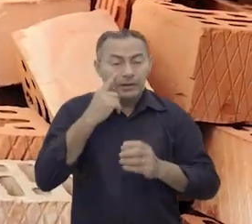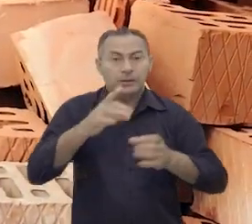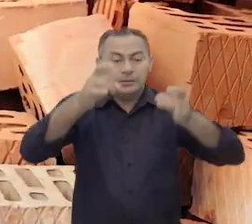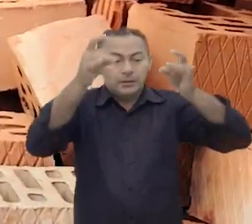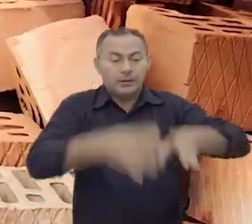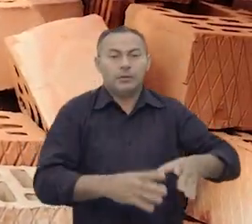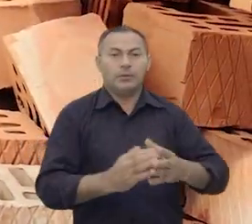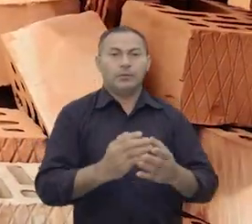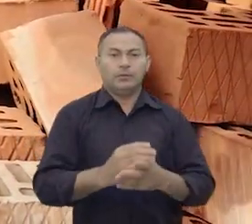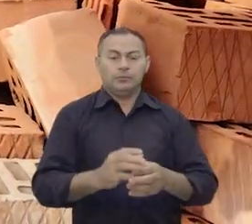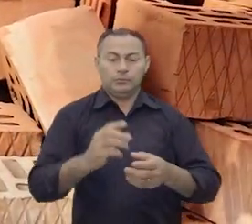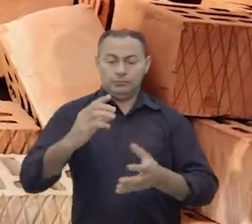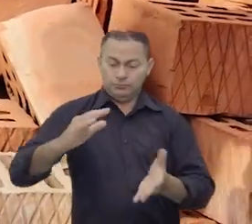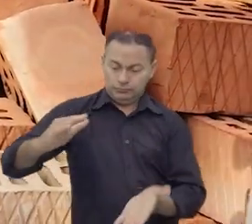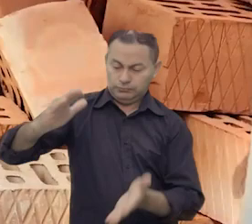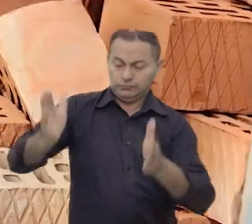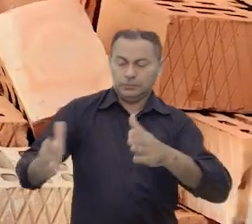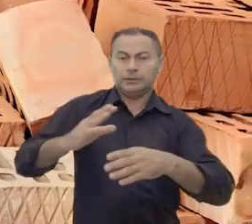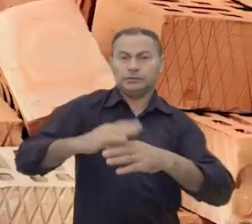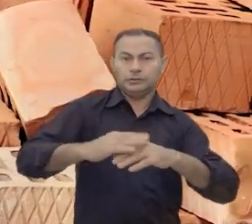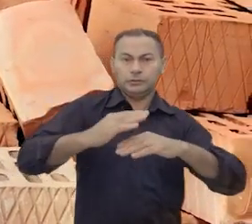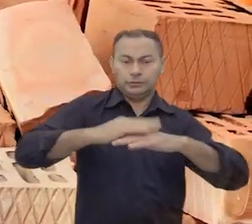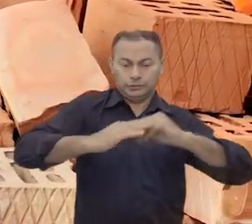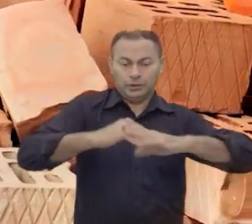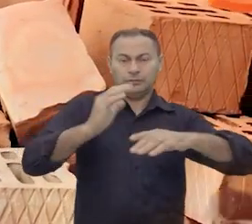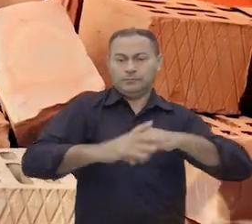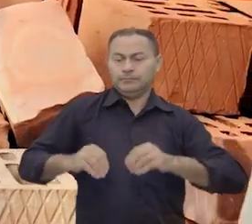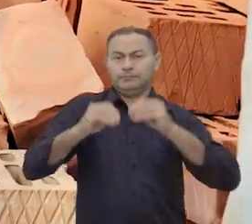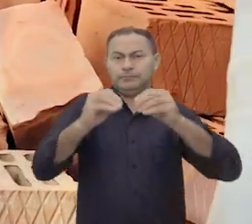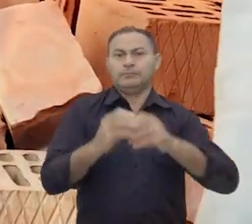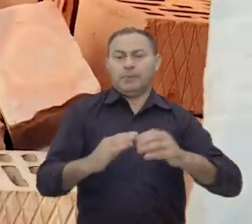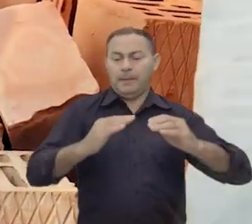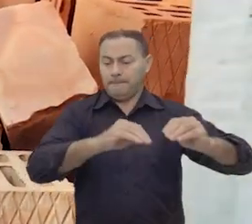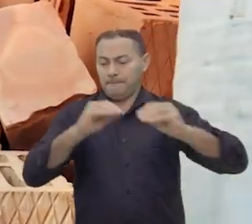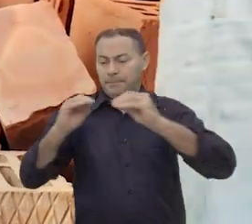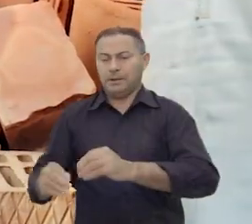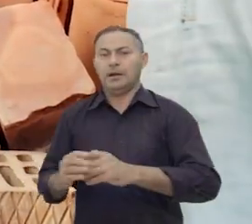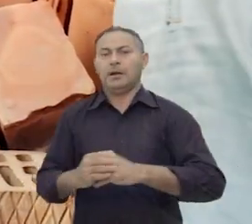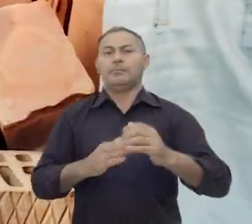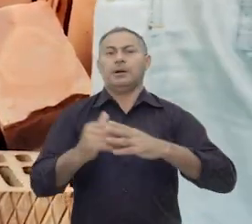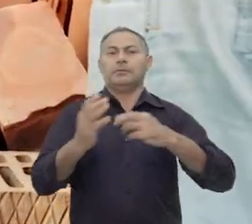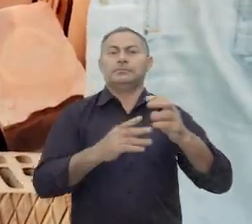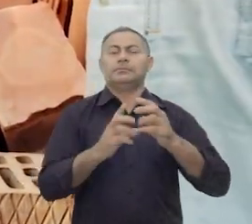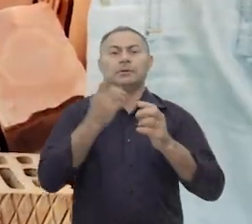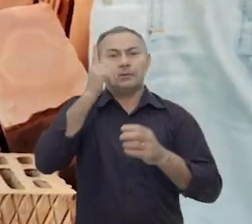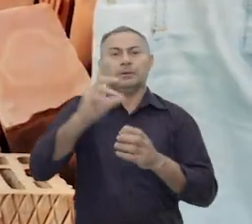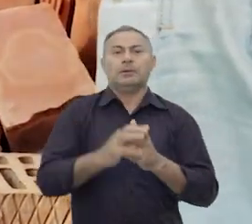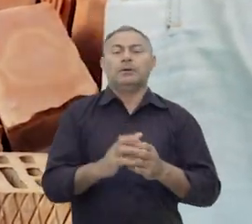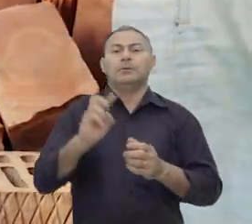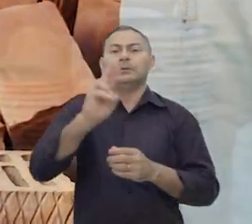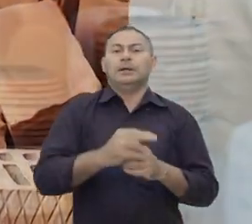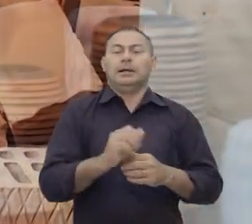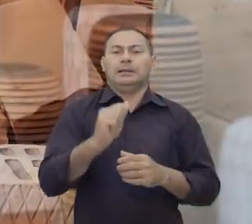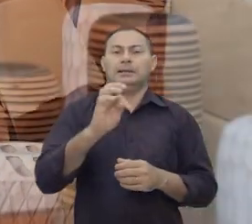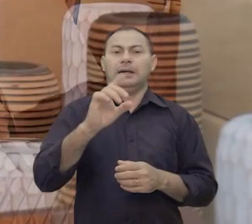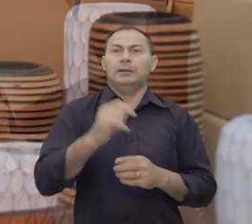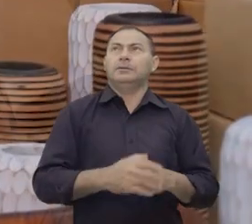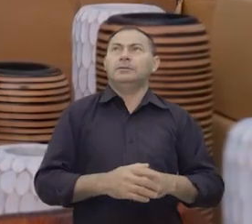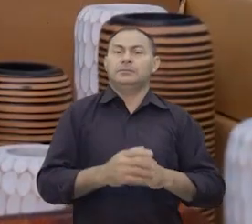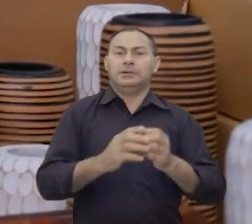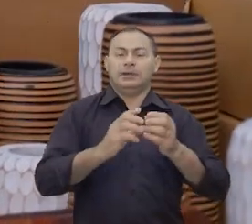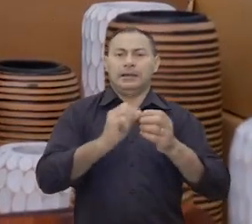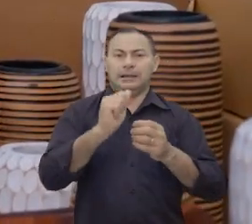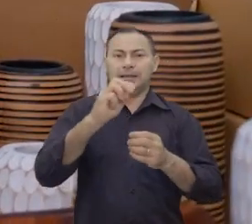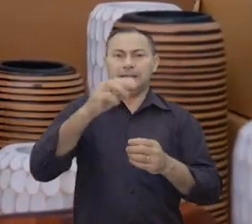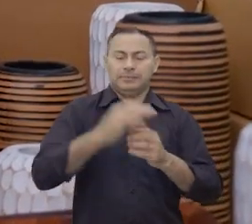descobri que tinha sobrado um lote de tijolos. Para não ter que carregá-los para baixo à mão, Decidi usar a talha